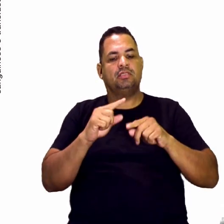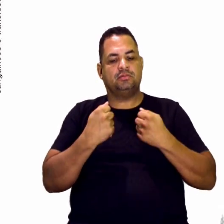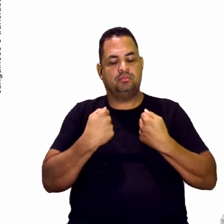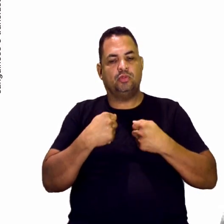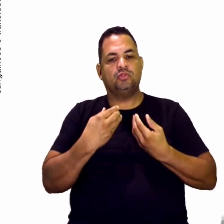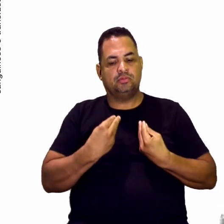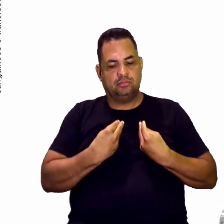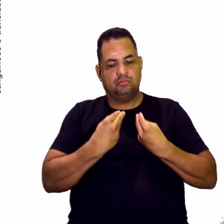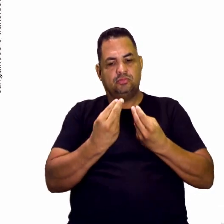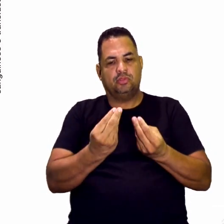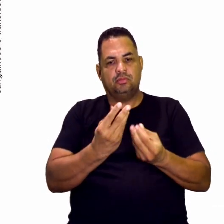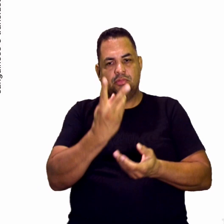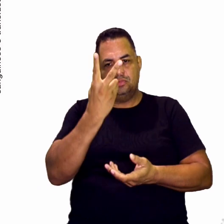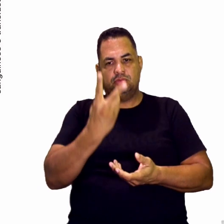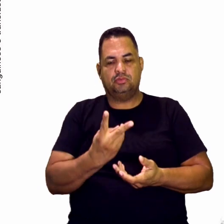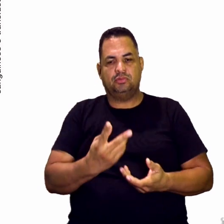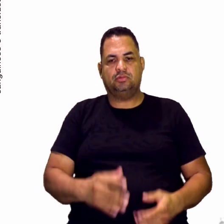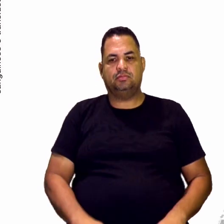tá bom?